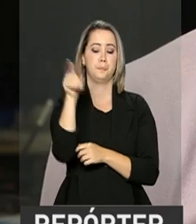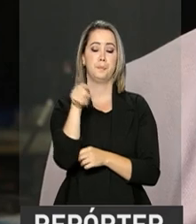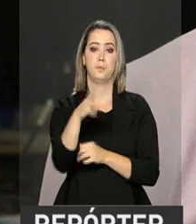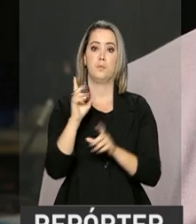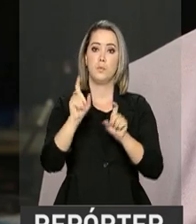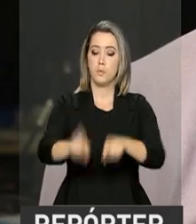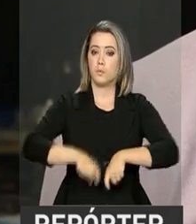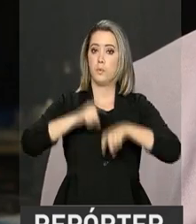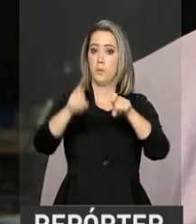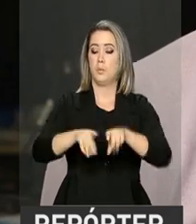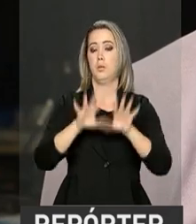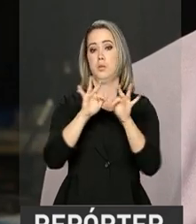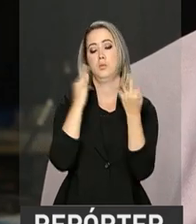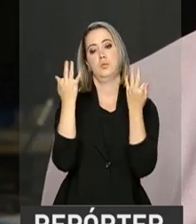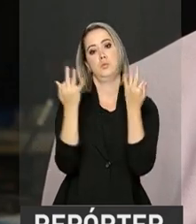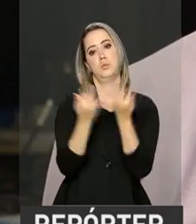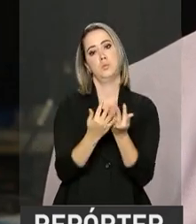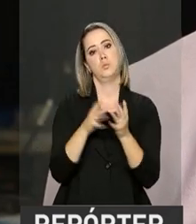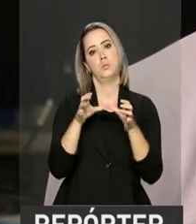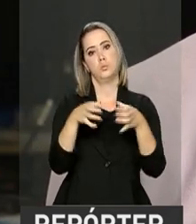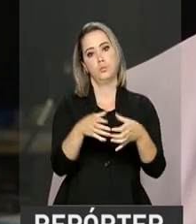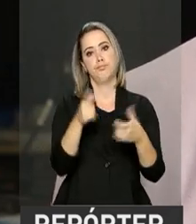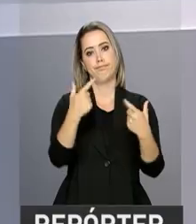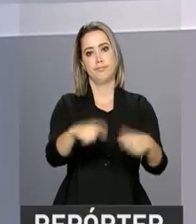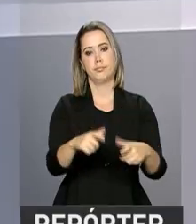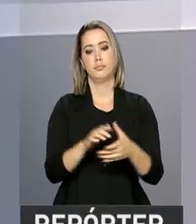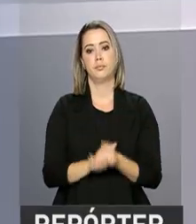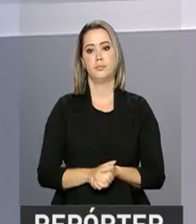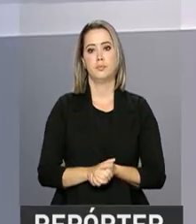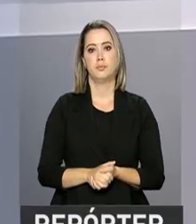a agricultura familiar no semiárido brasileiro.